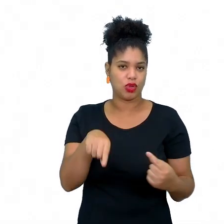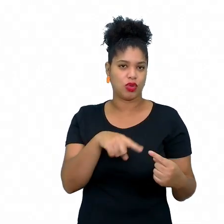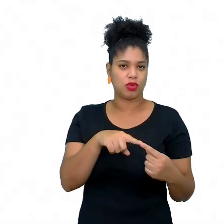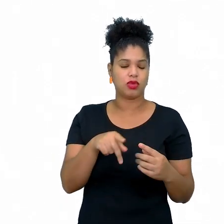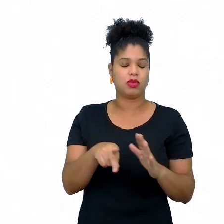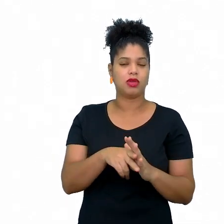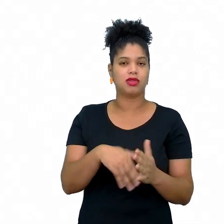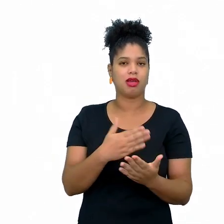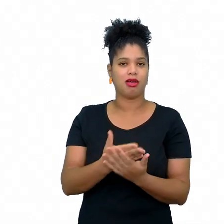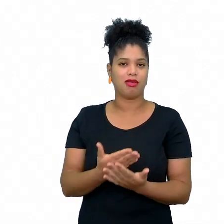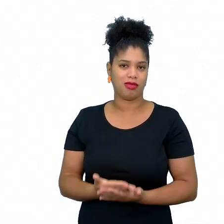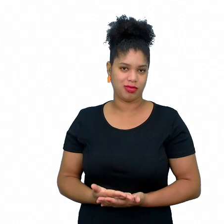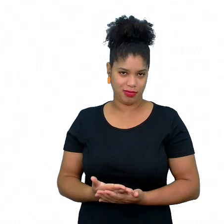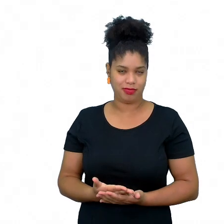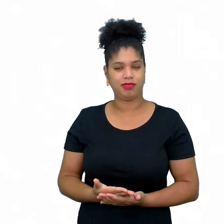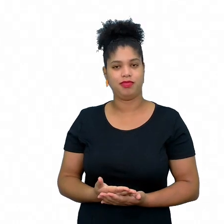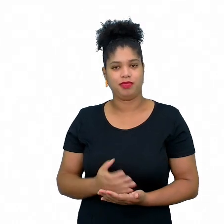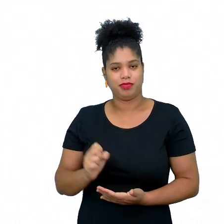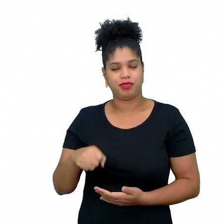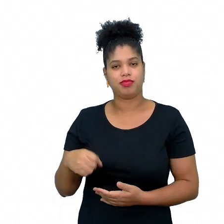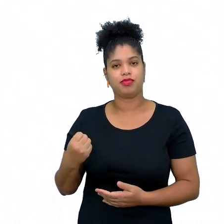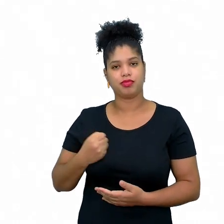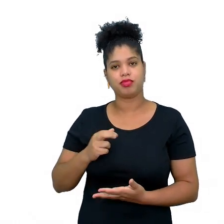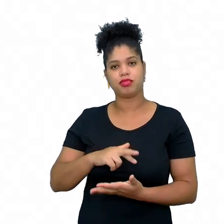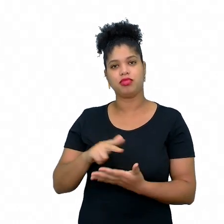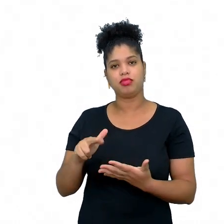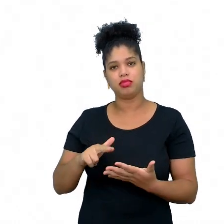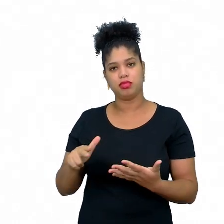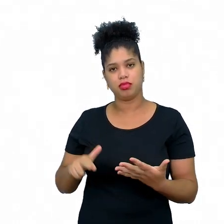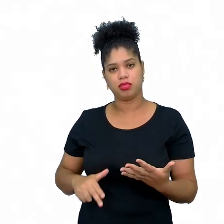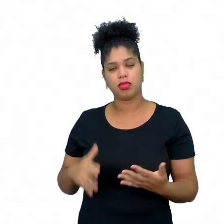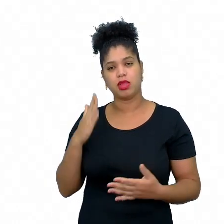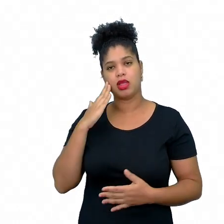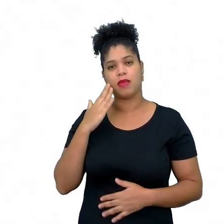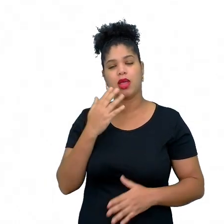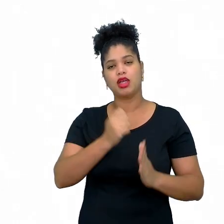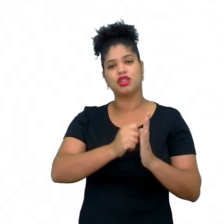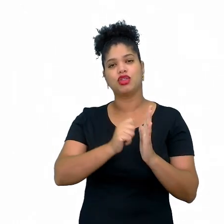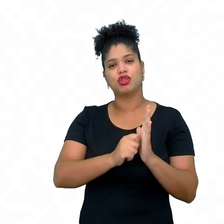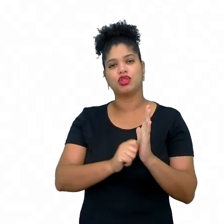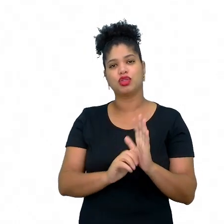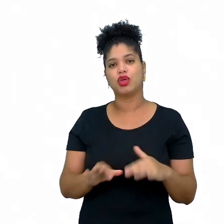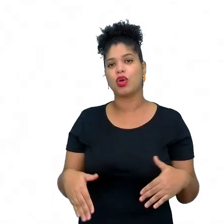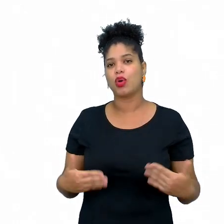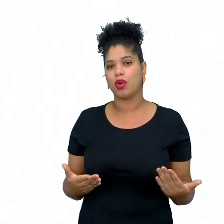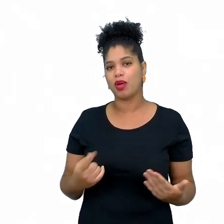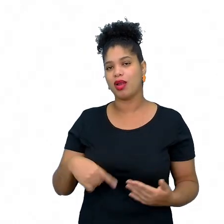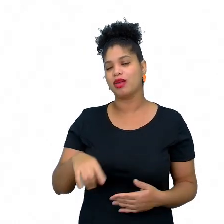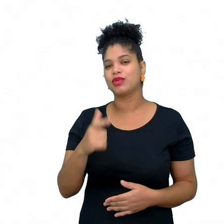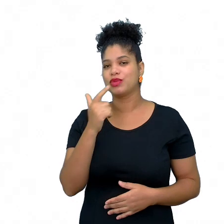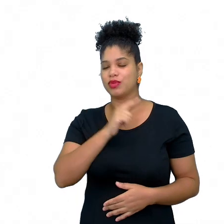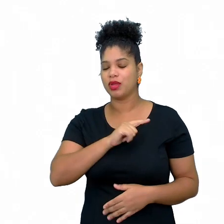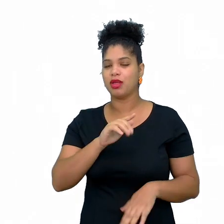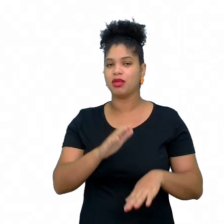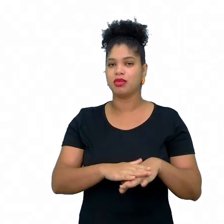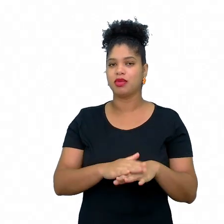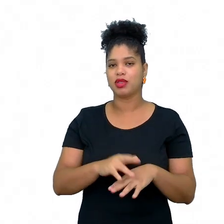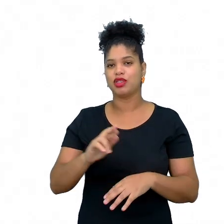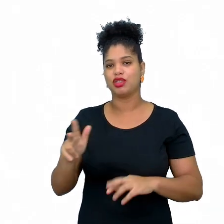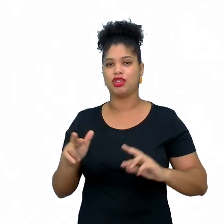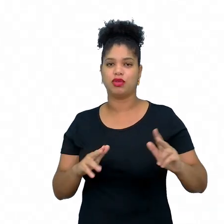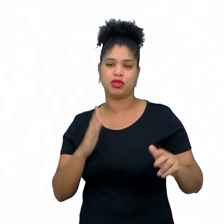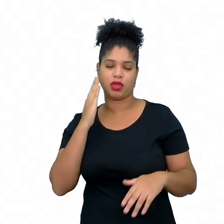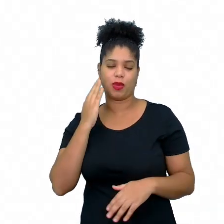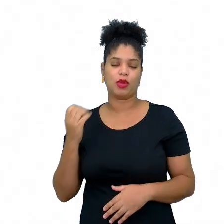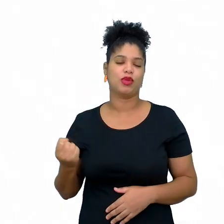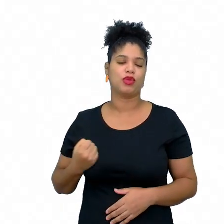das aulas, o reconhecimento desses números. E também quais são as suas anotações, para que eles consigam diferenciar o que é um conjunto